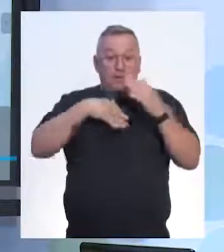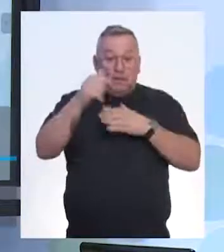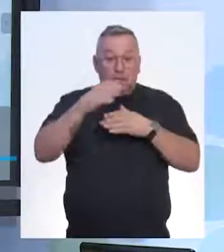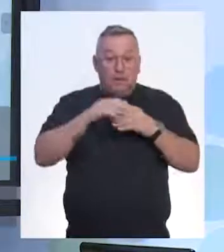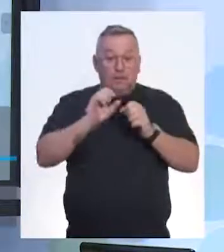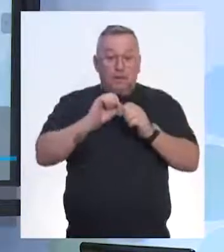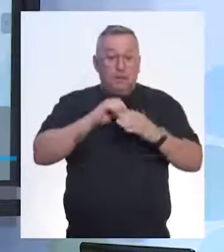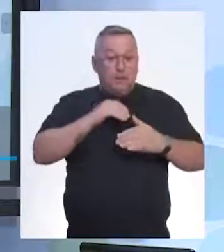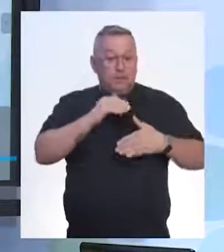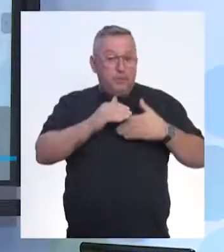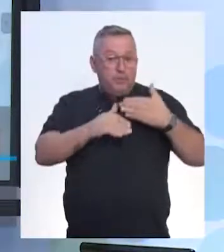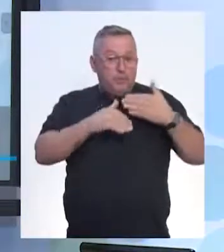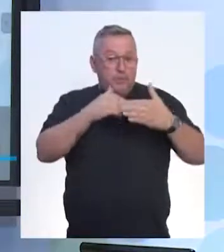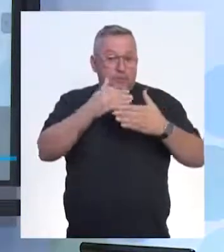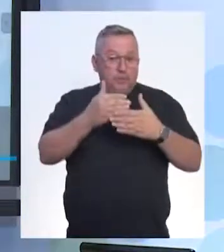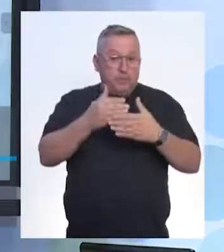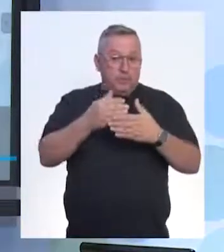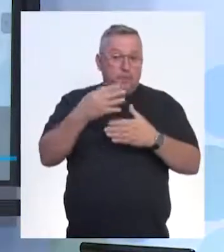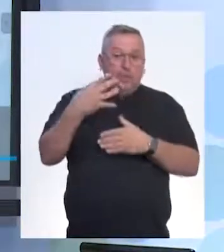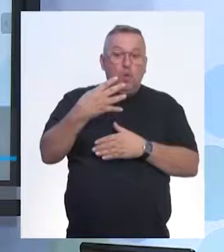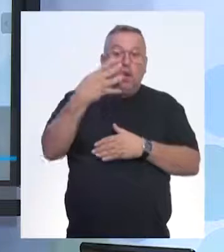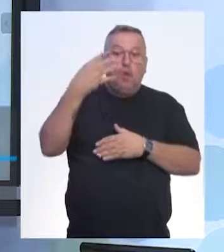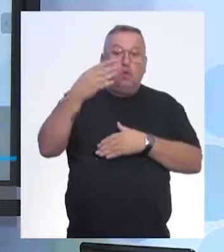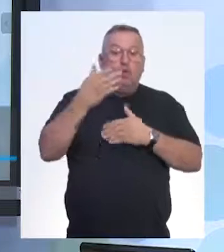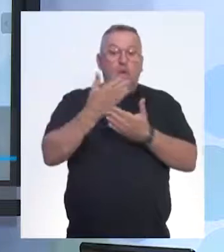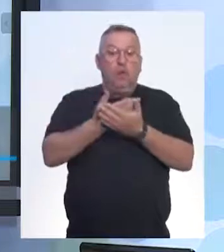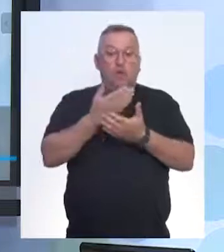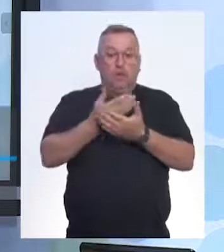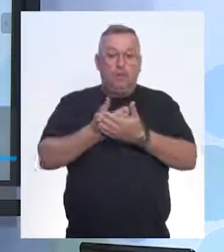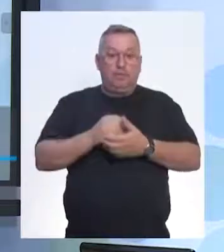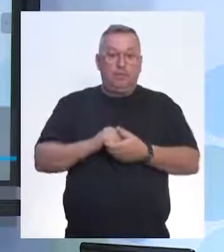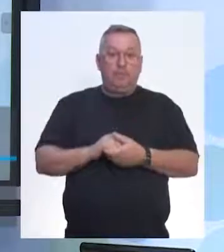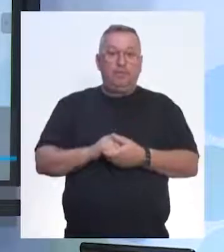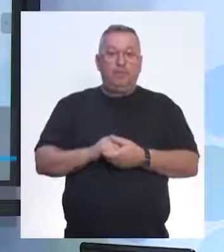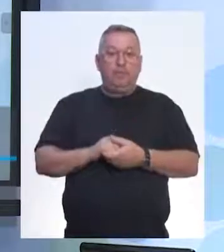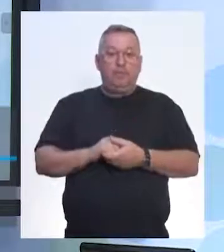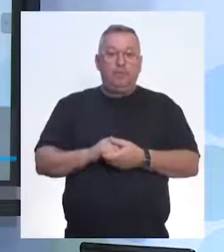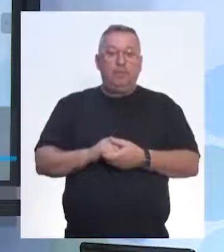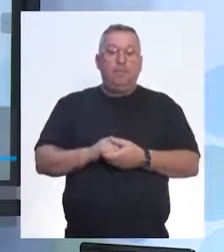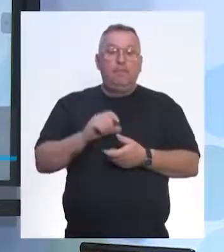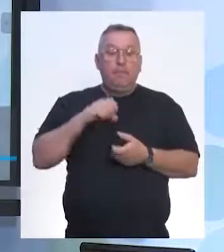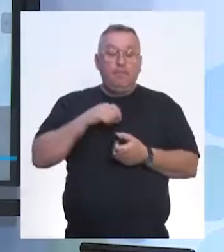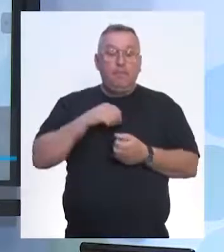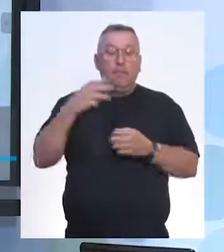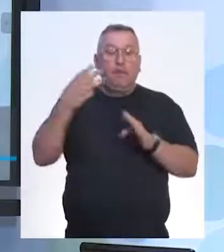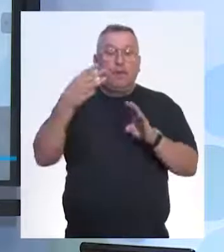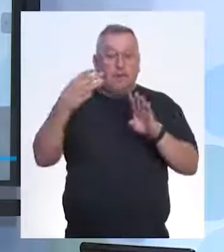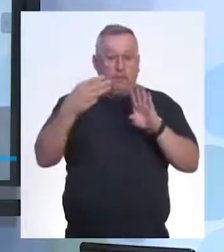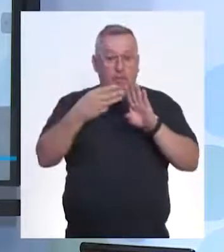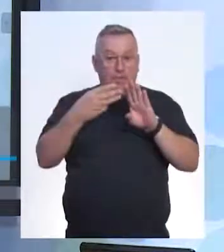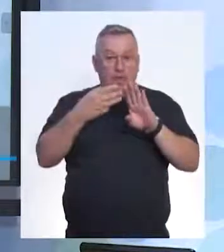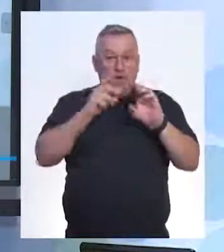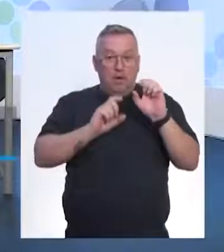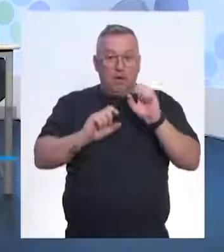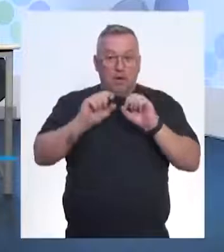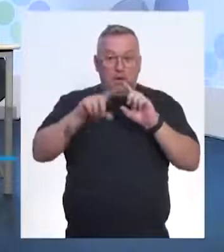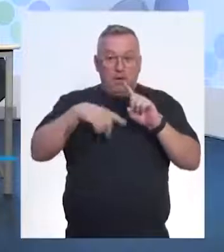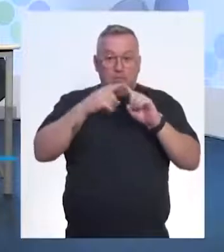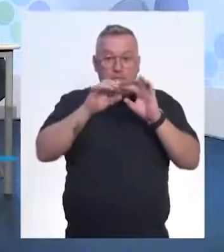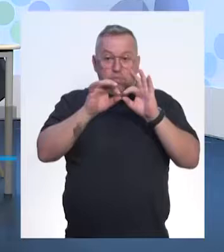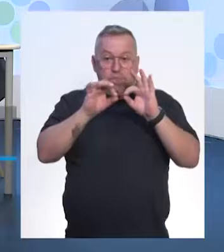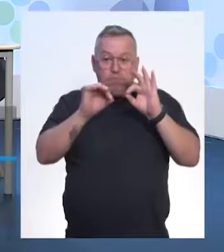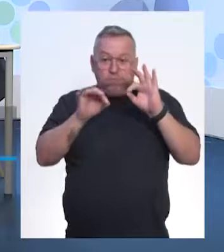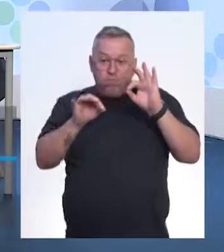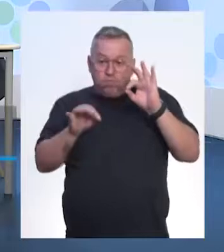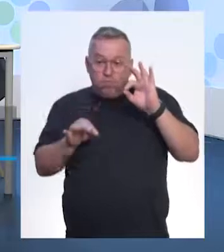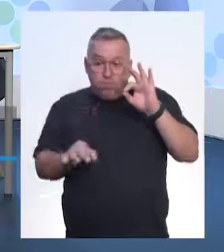está desenvolvendo em média umas 4 aulas, correto? Sim, esse terceiro bimestre, né, é um pouco mais longo, né?